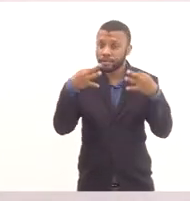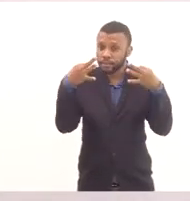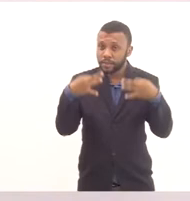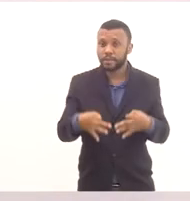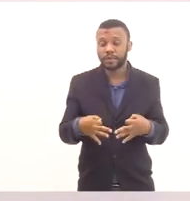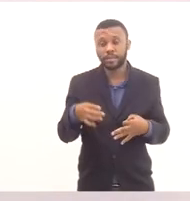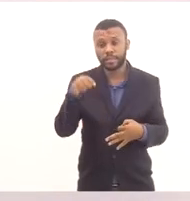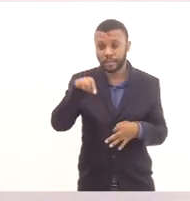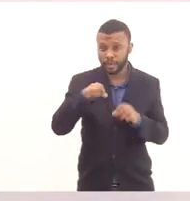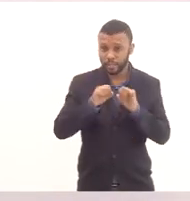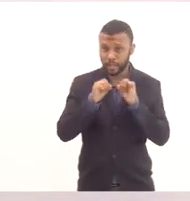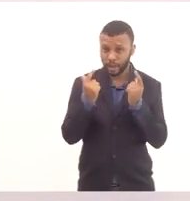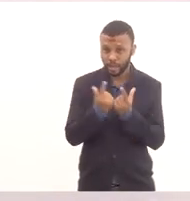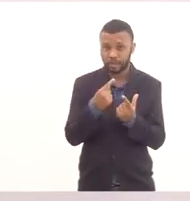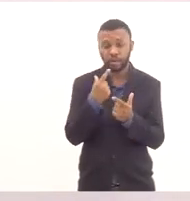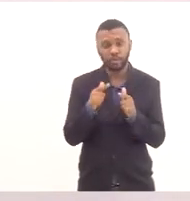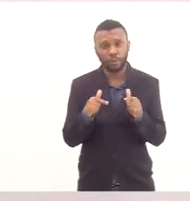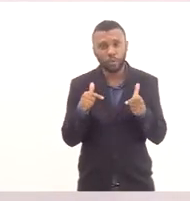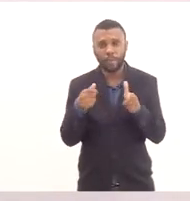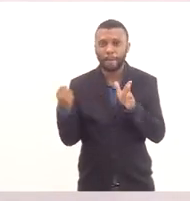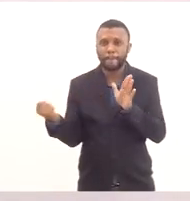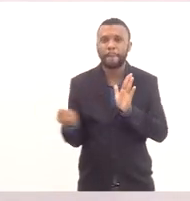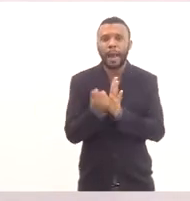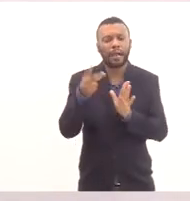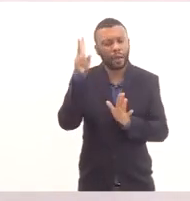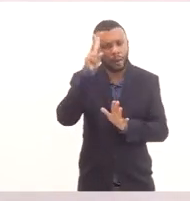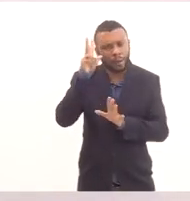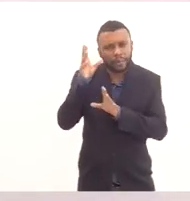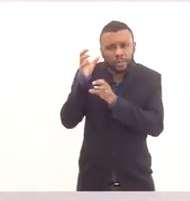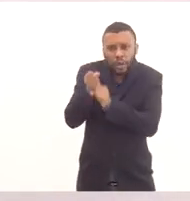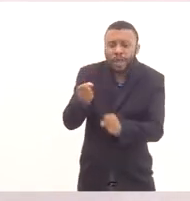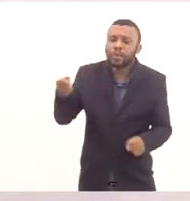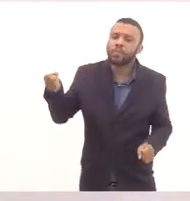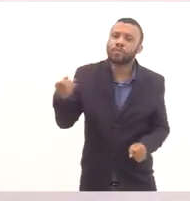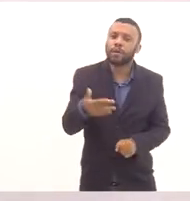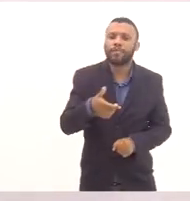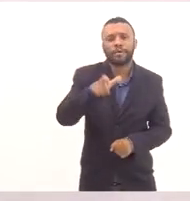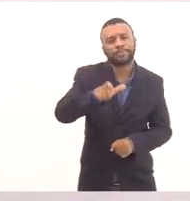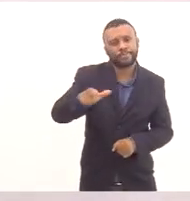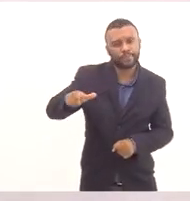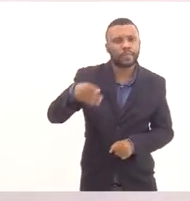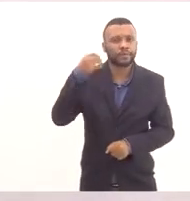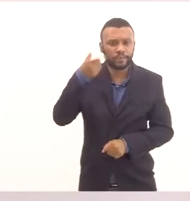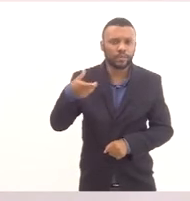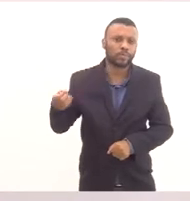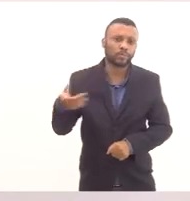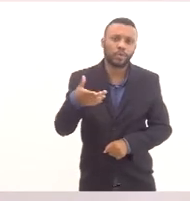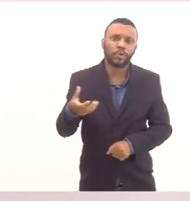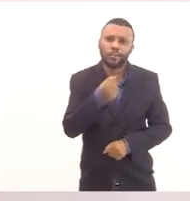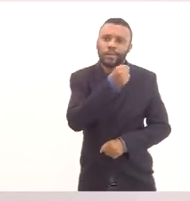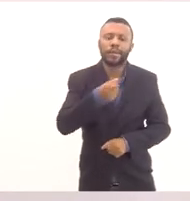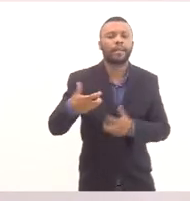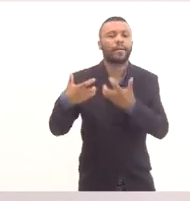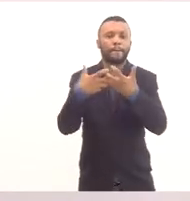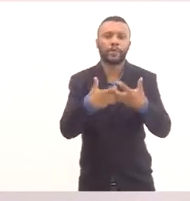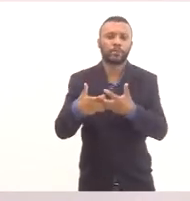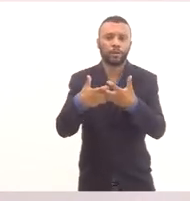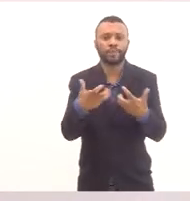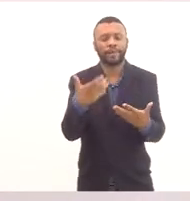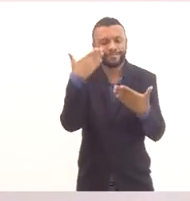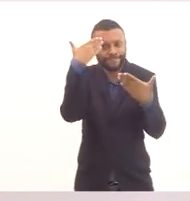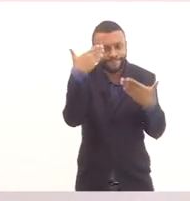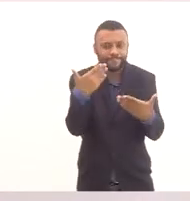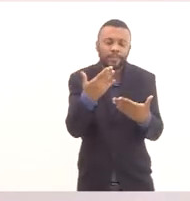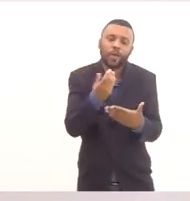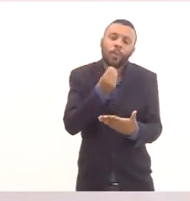que aqui nós estamos fazendo a história mas uma nova história para aquelas pessoas que sobreviveram em Petrópolis Olha eu quero agradecer a oportunidade